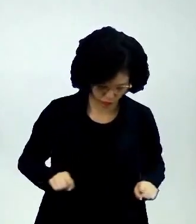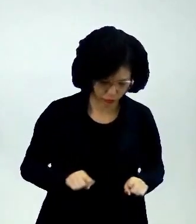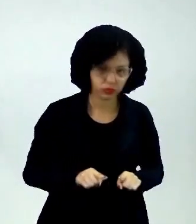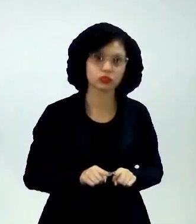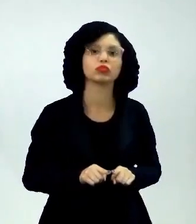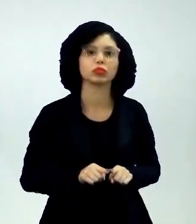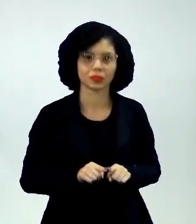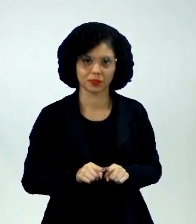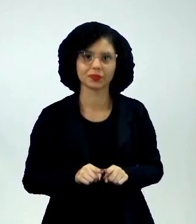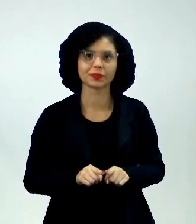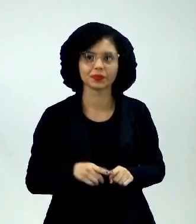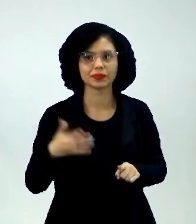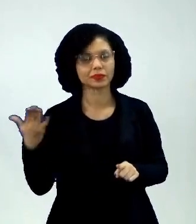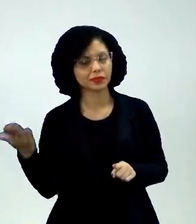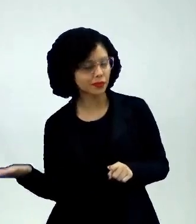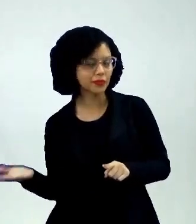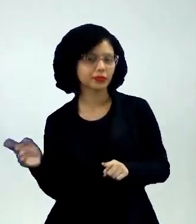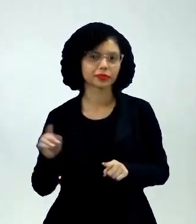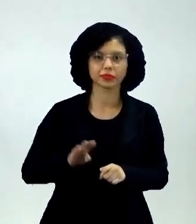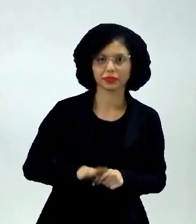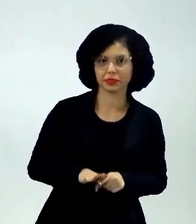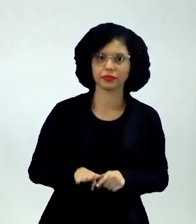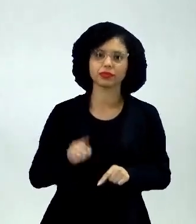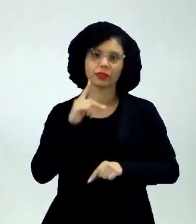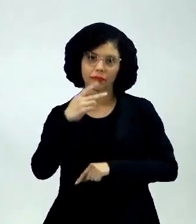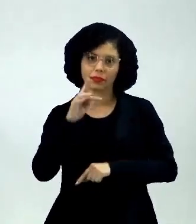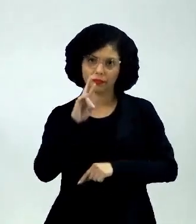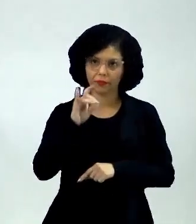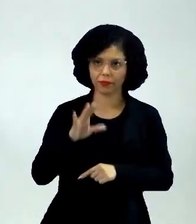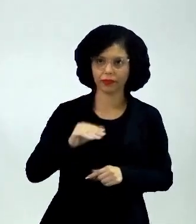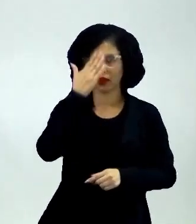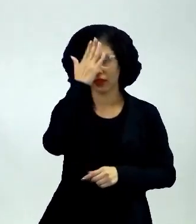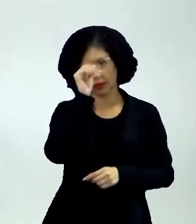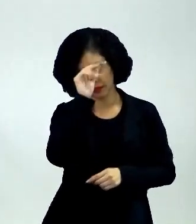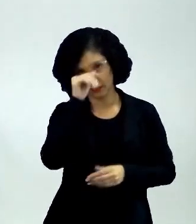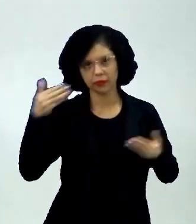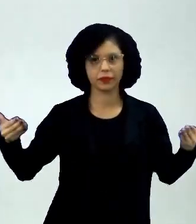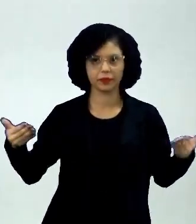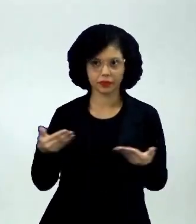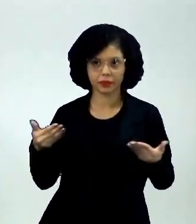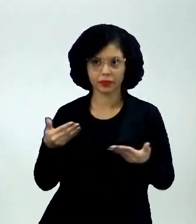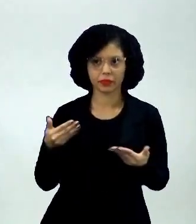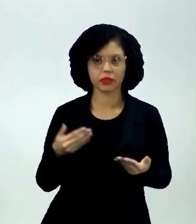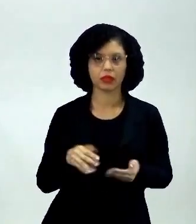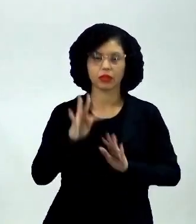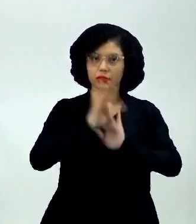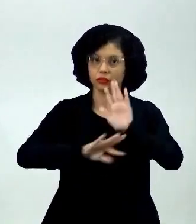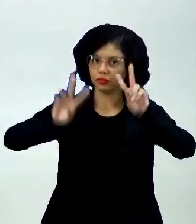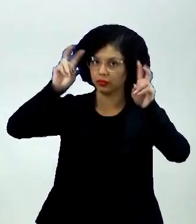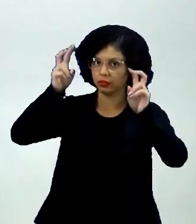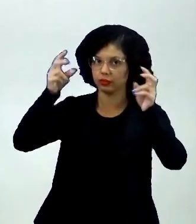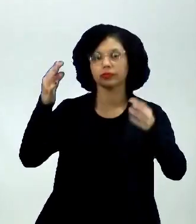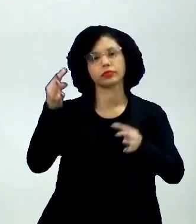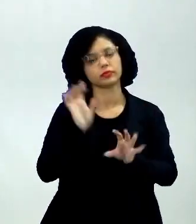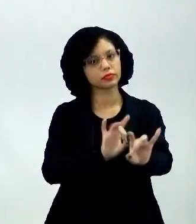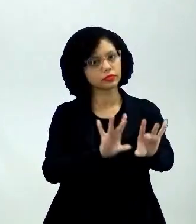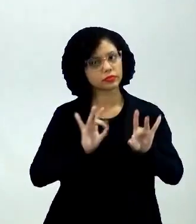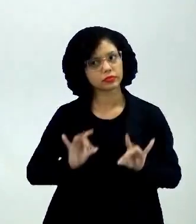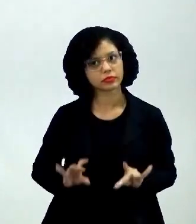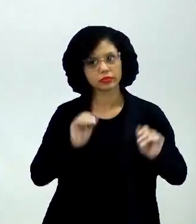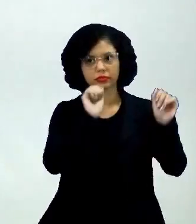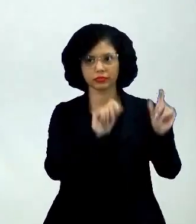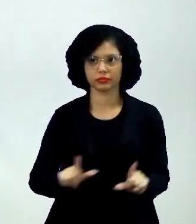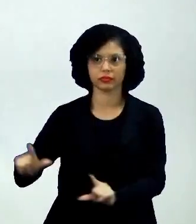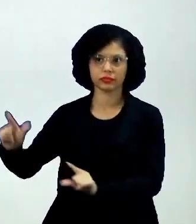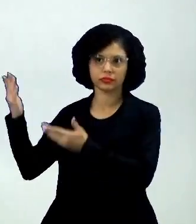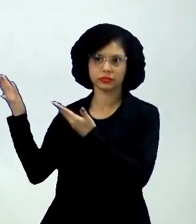superfície que a gente chama de área? Então, é o perímetro, mas para a gente aprender isso nos termos técnicos bem direitinho,